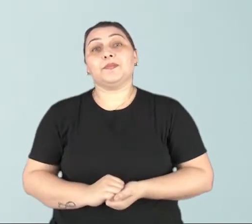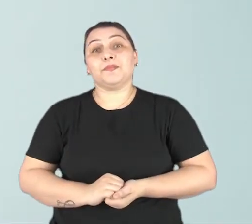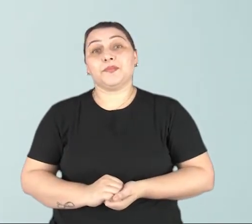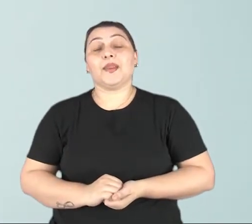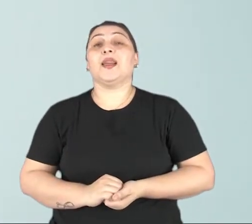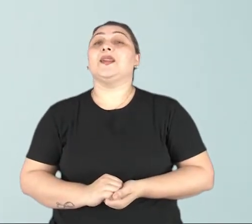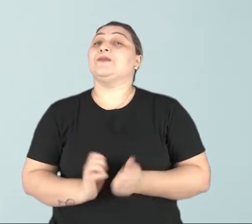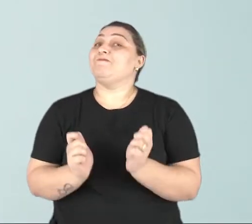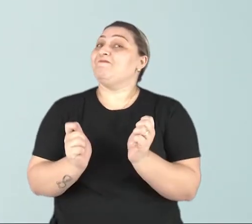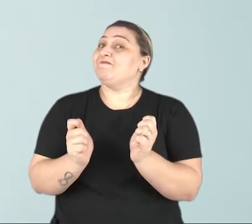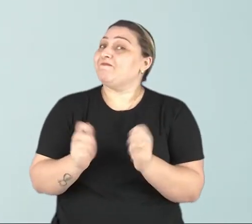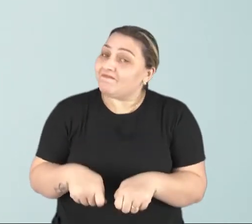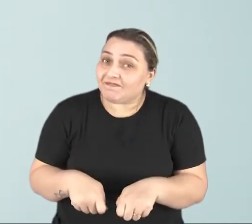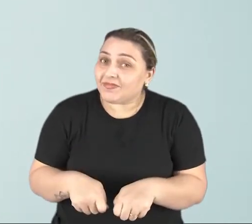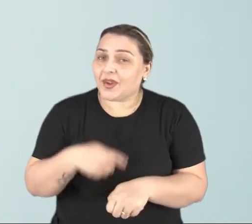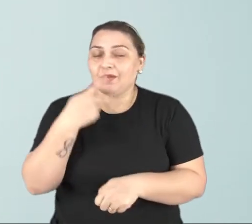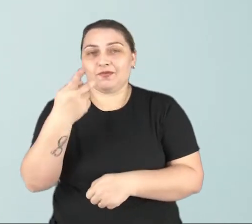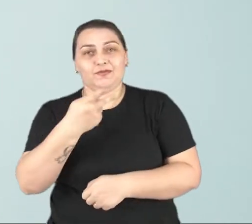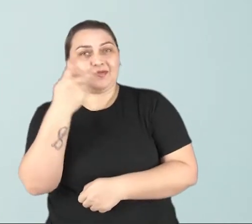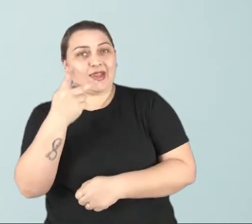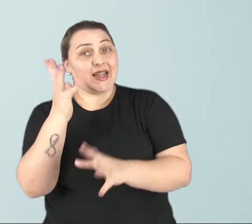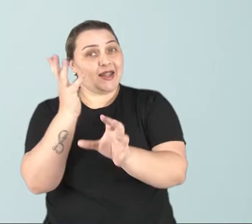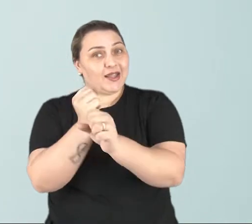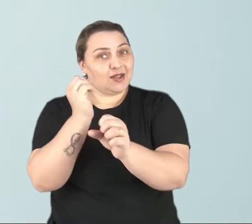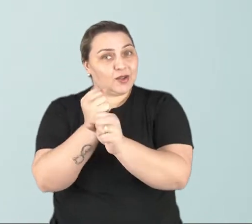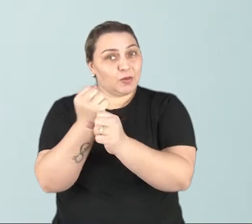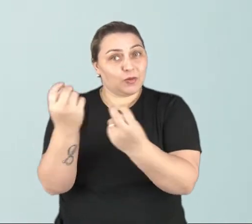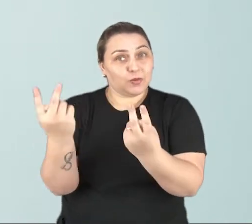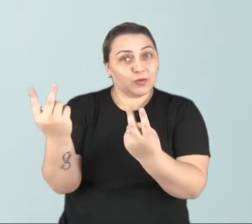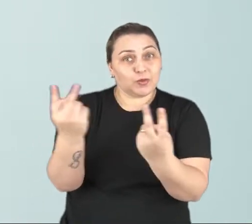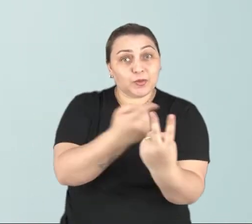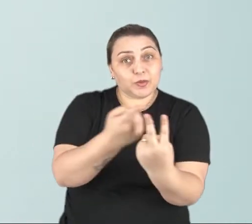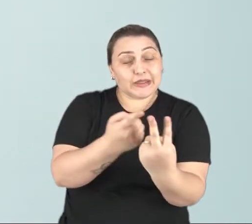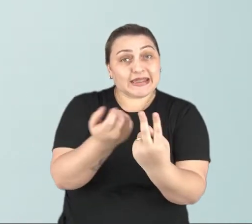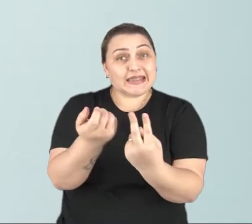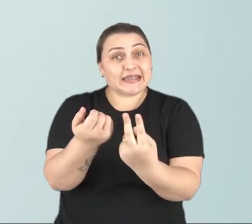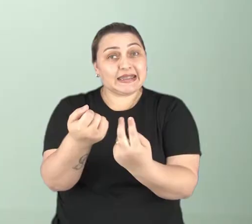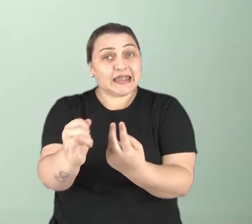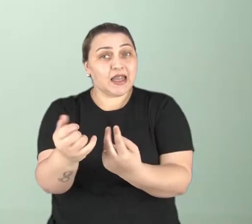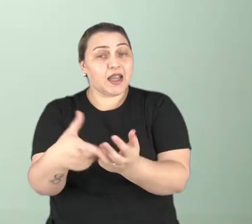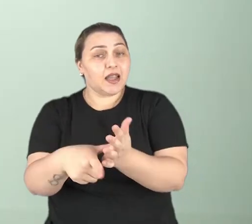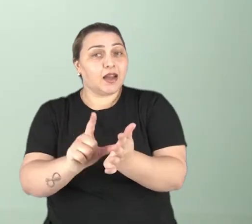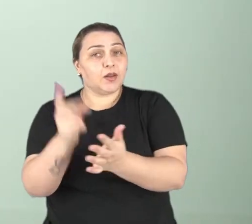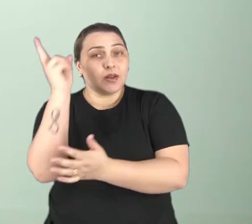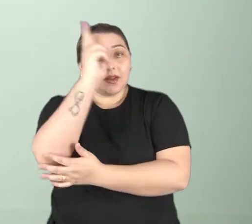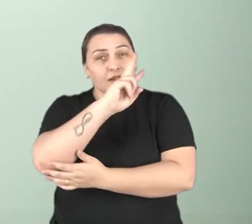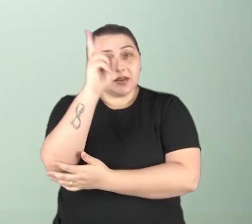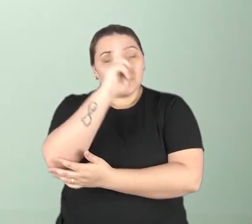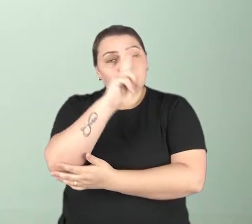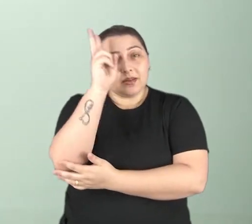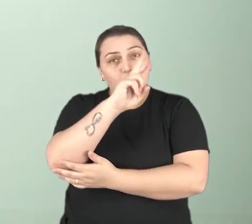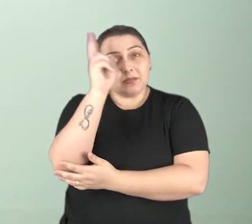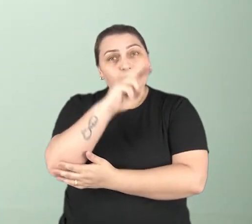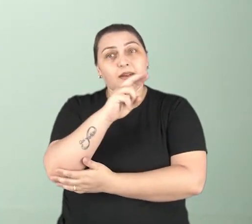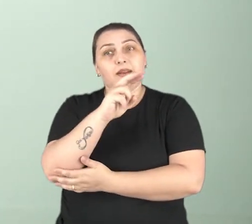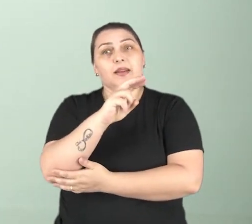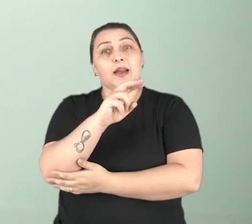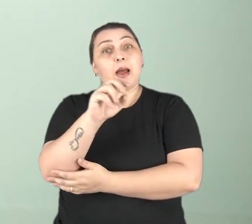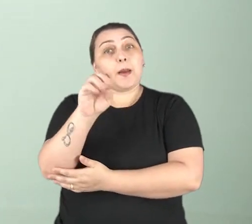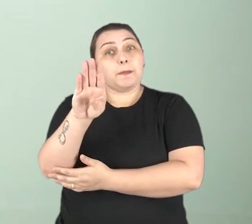É impossível falarmos da soma dos termos sem antes lembrarmos sobre a